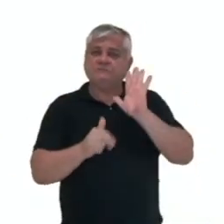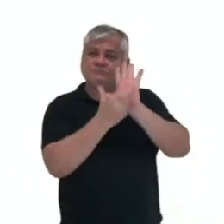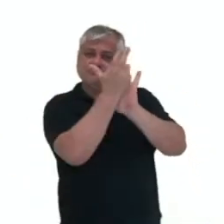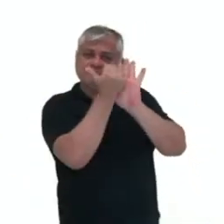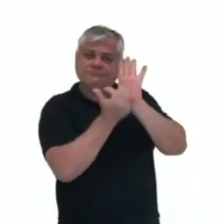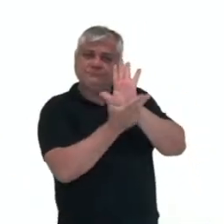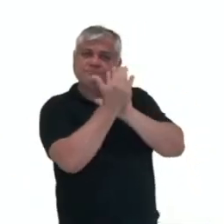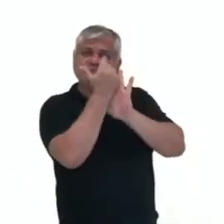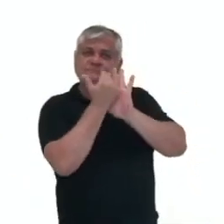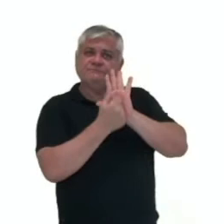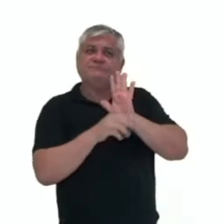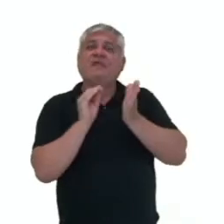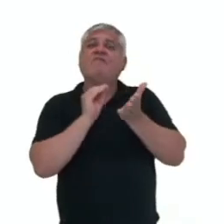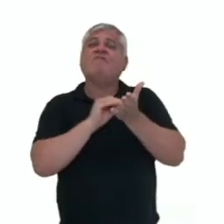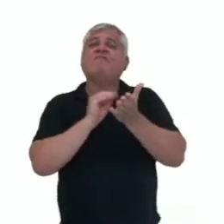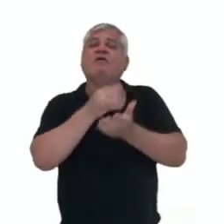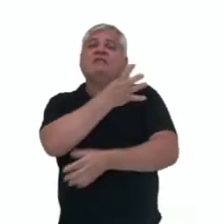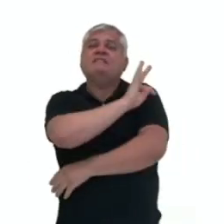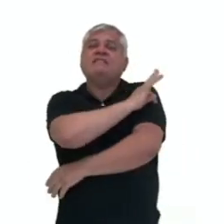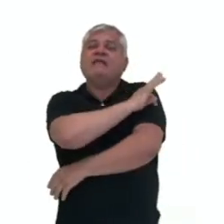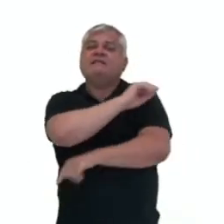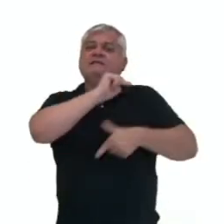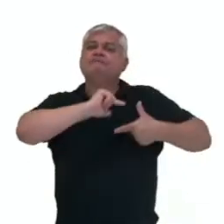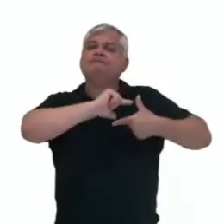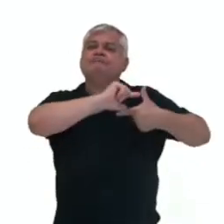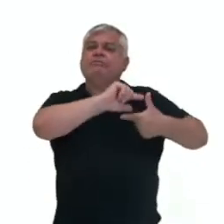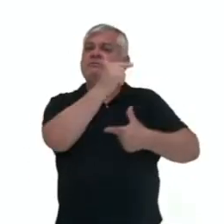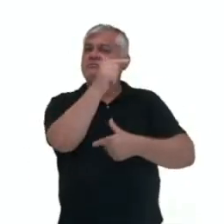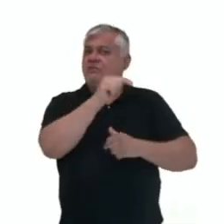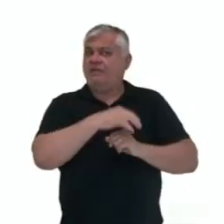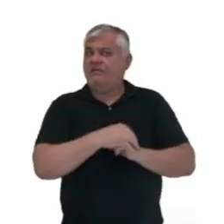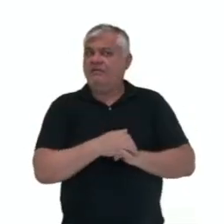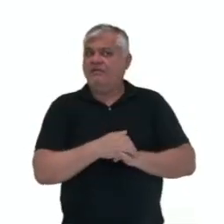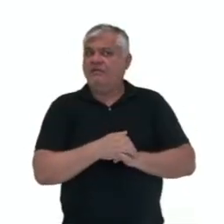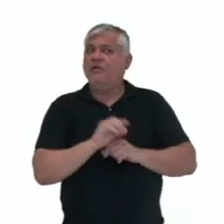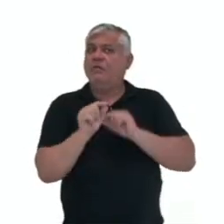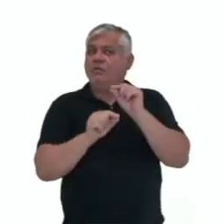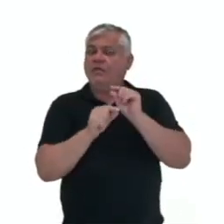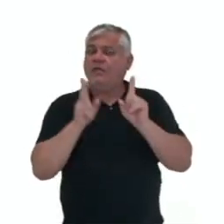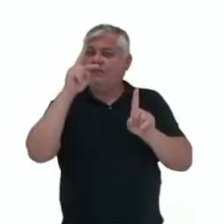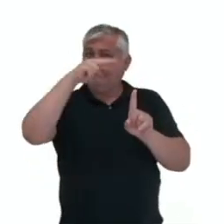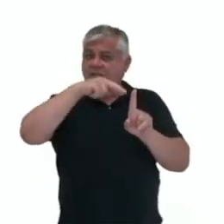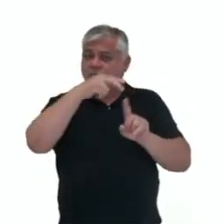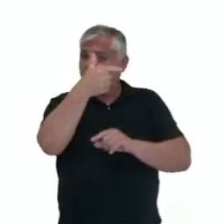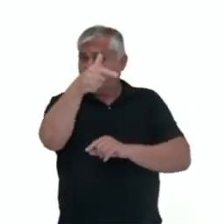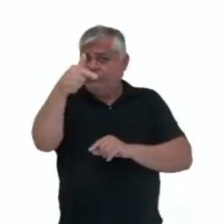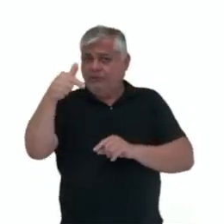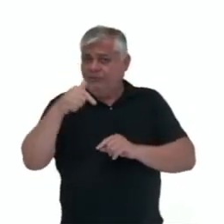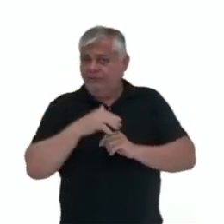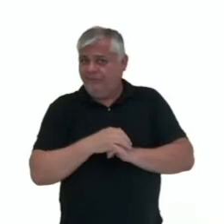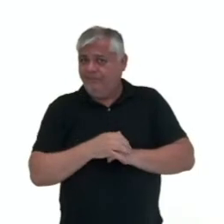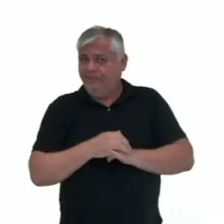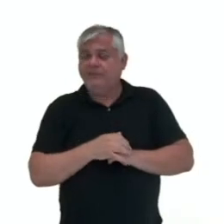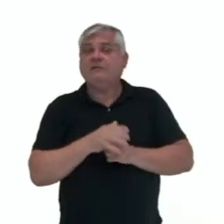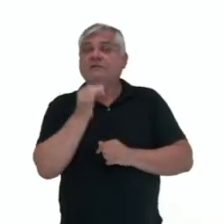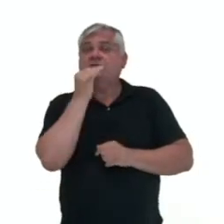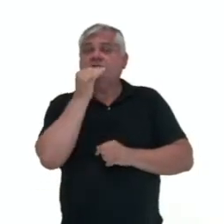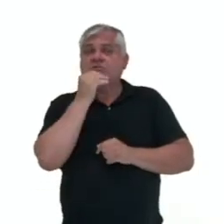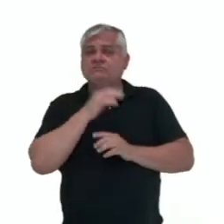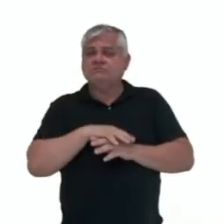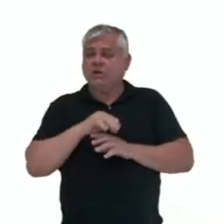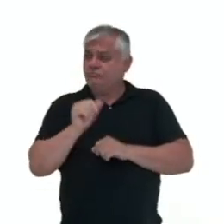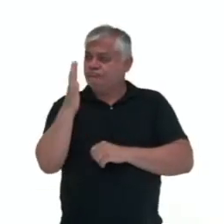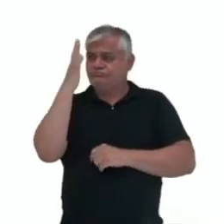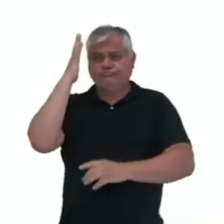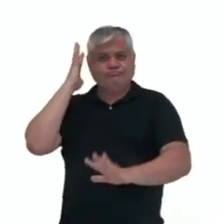pela ausência das técnicas tradicionais de representação. Técnicas tradicionais de representação. Então, o que